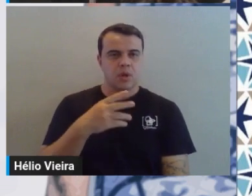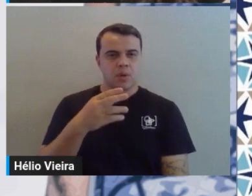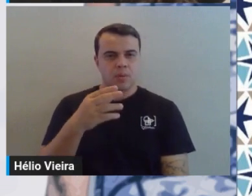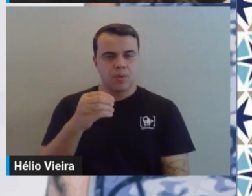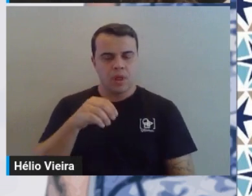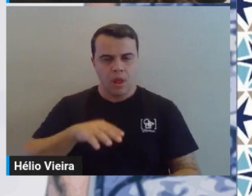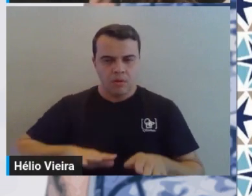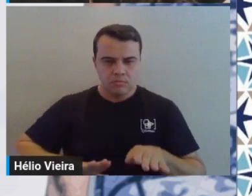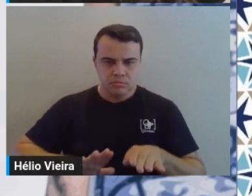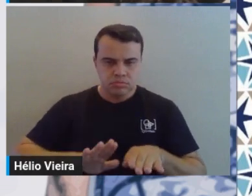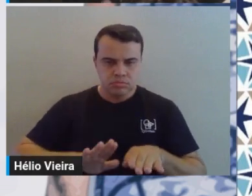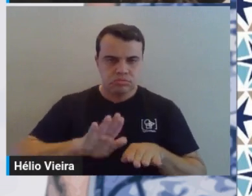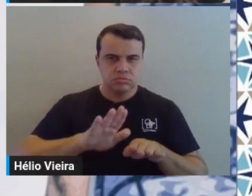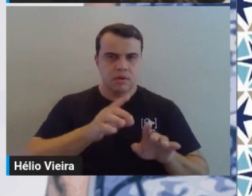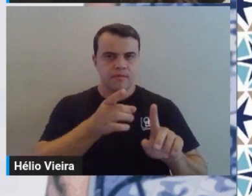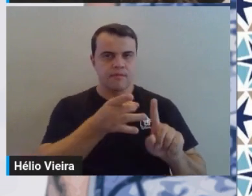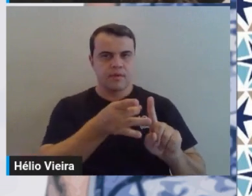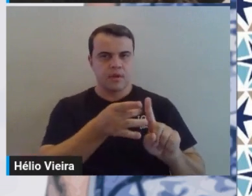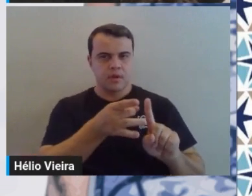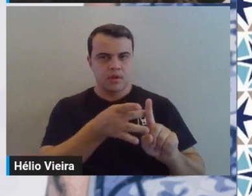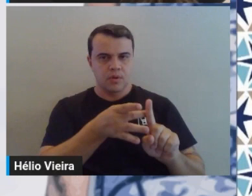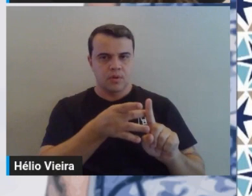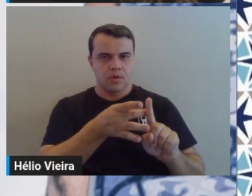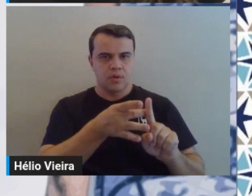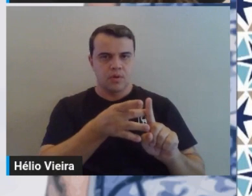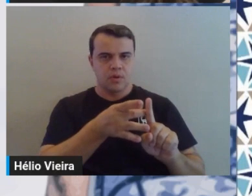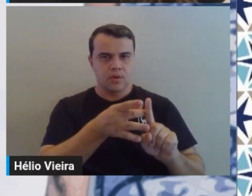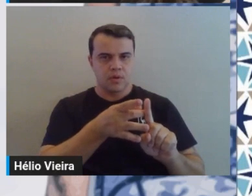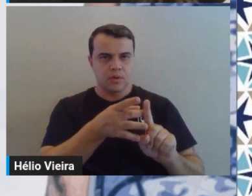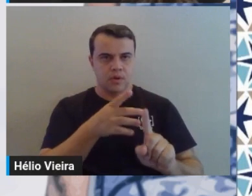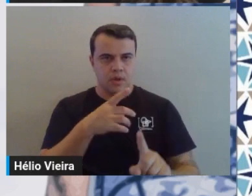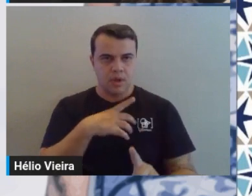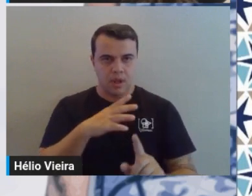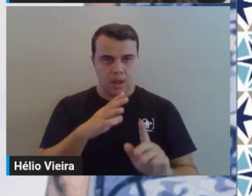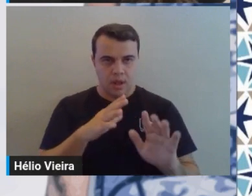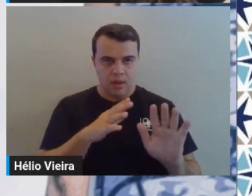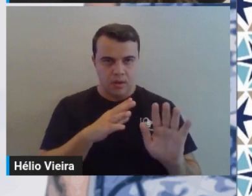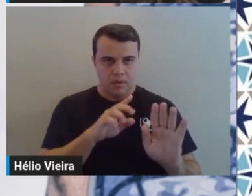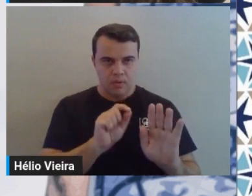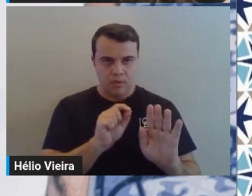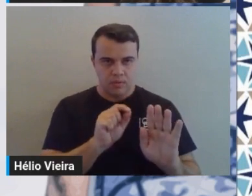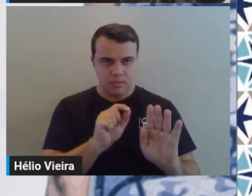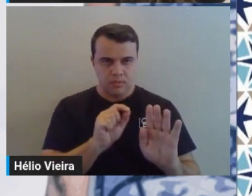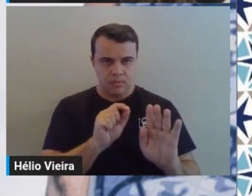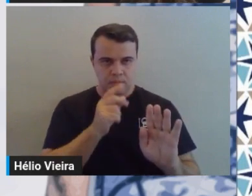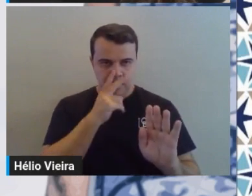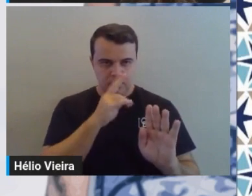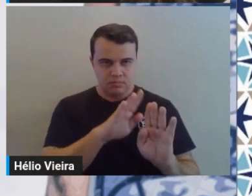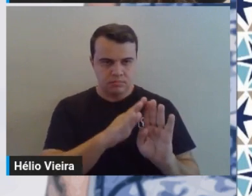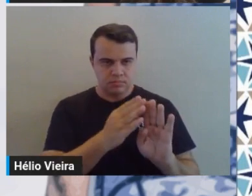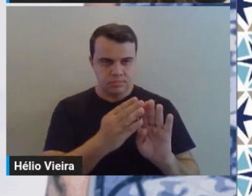rampas, vidraça, o brise de soleil, que é um